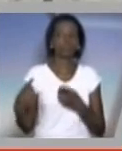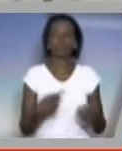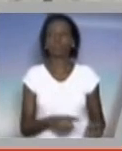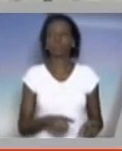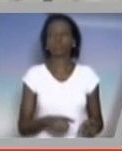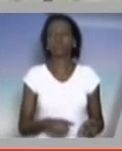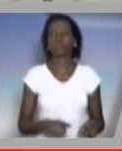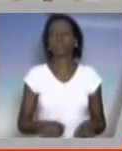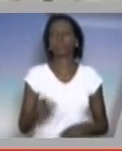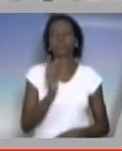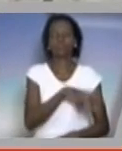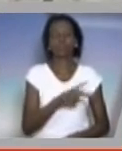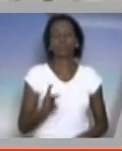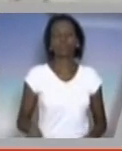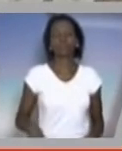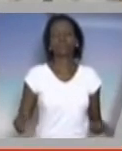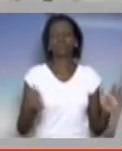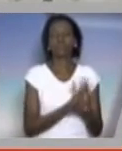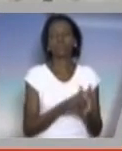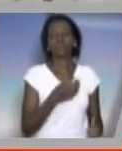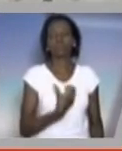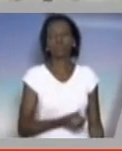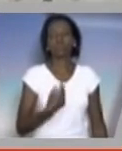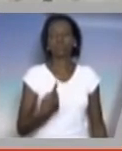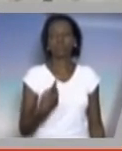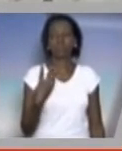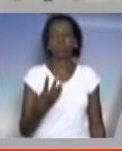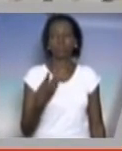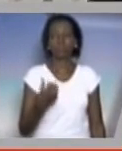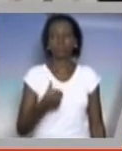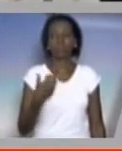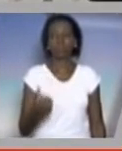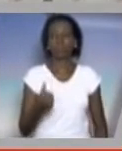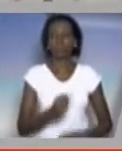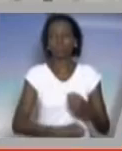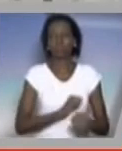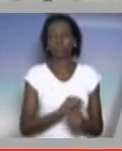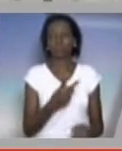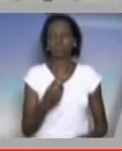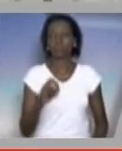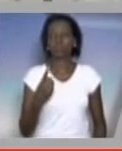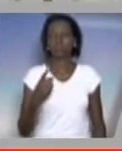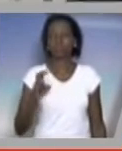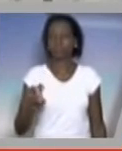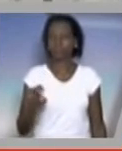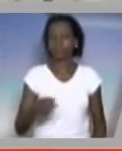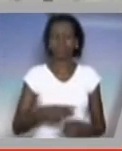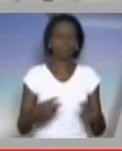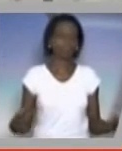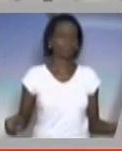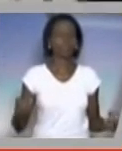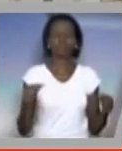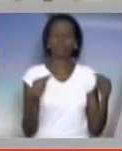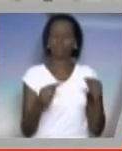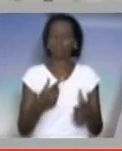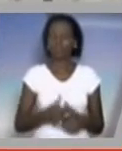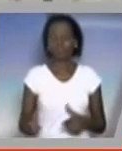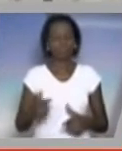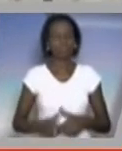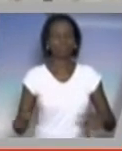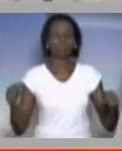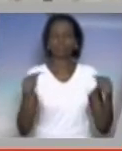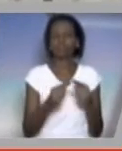decreto 61.466, de 2015. Então, são várias ações do governo Alckmin, do governo do